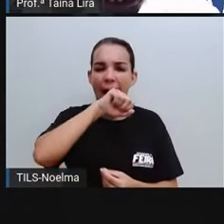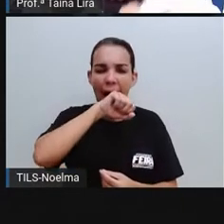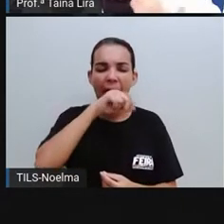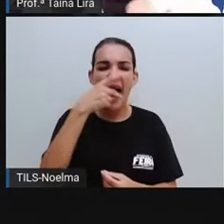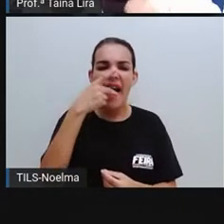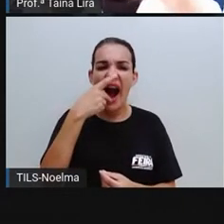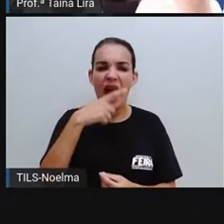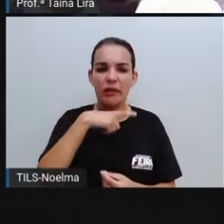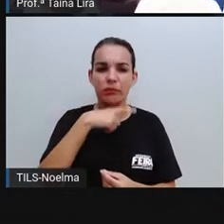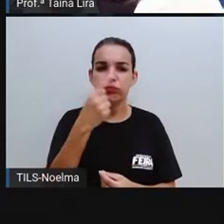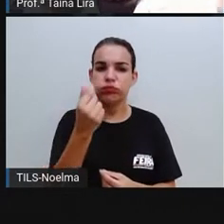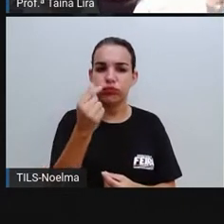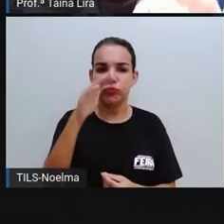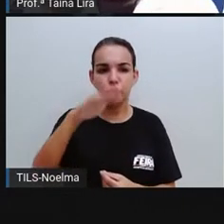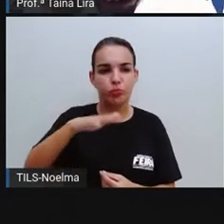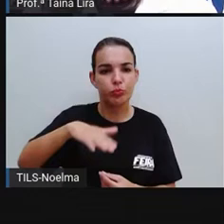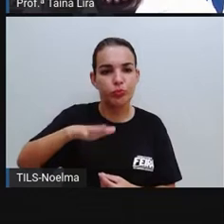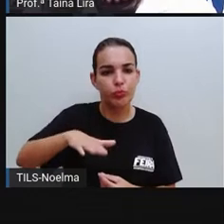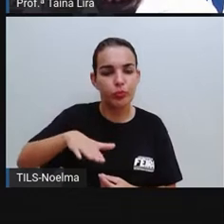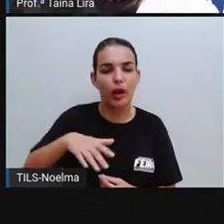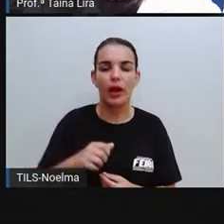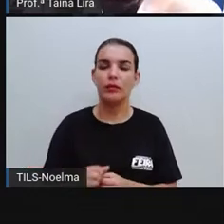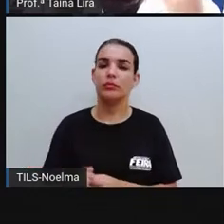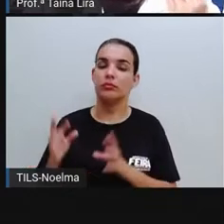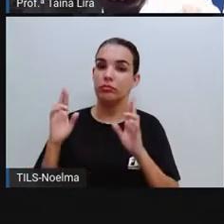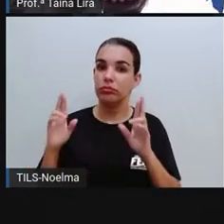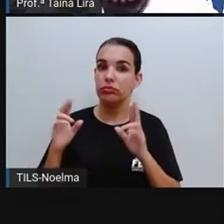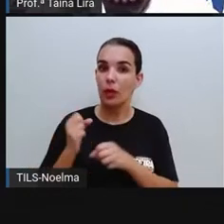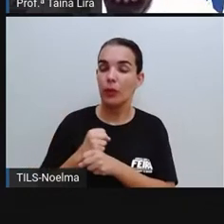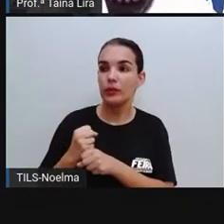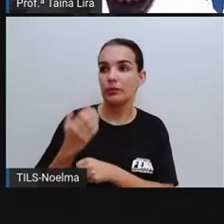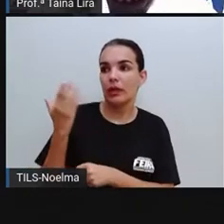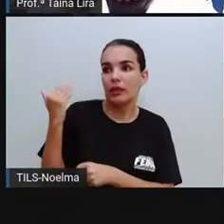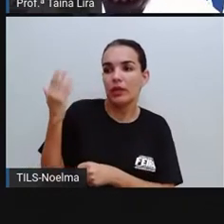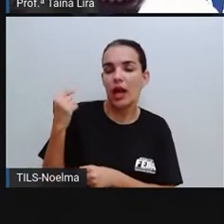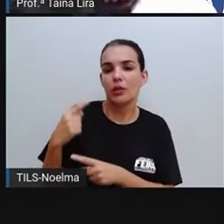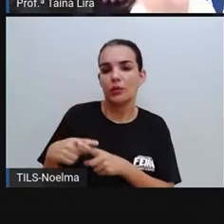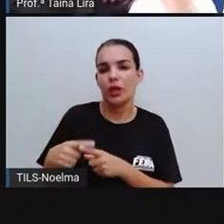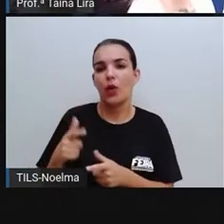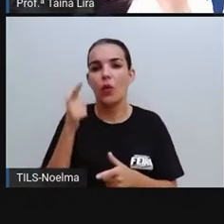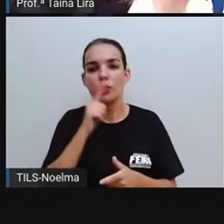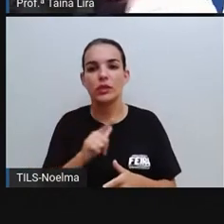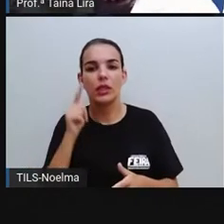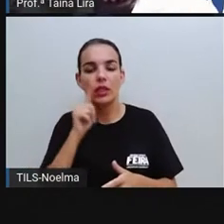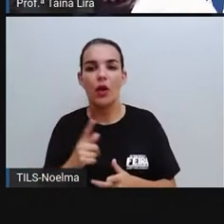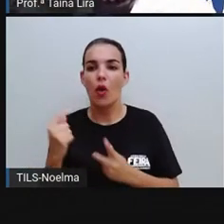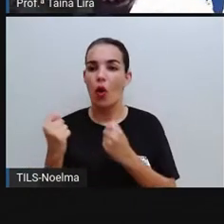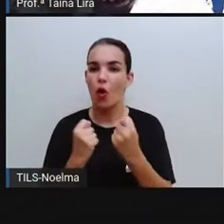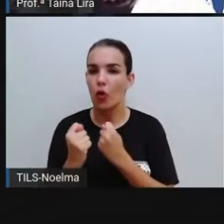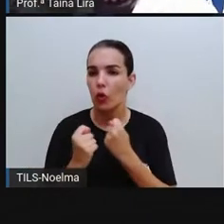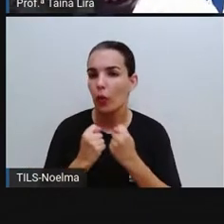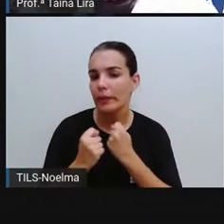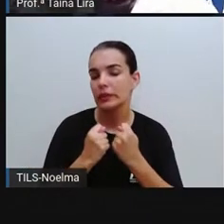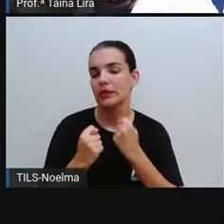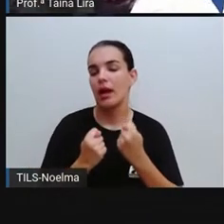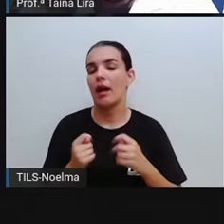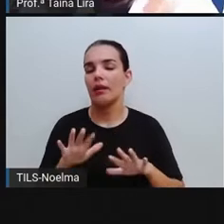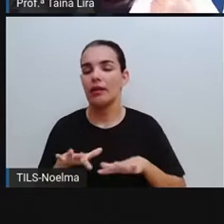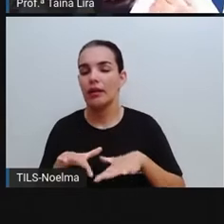né? Mais baixo que dos anos anteriores, que eles conseguiram economizar. Então, para os pais,